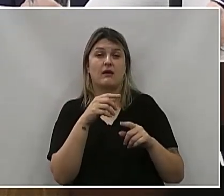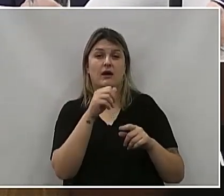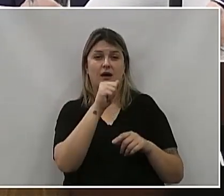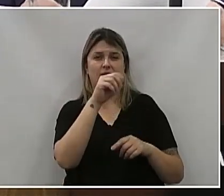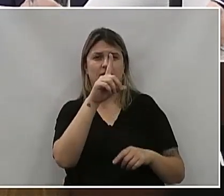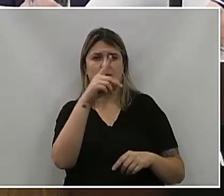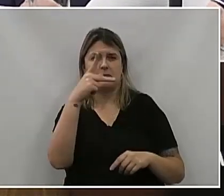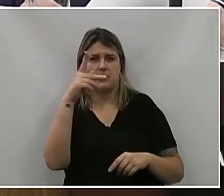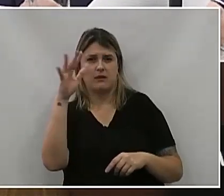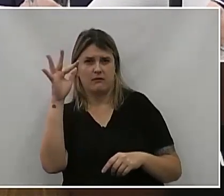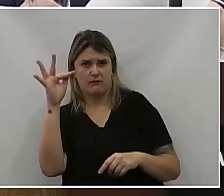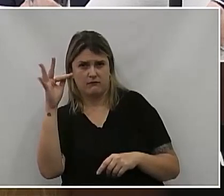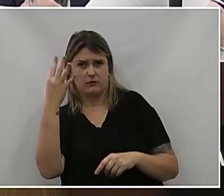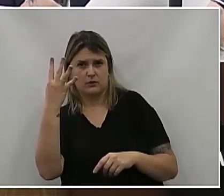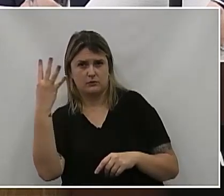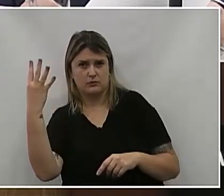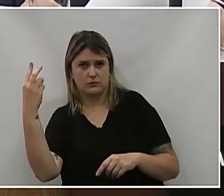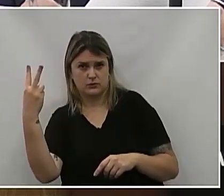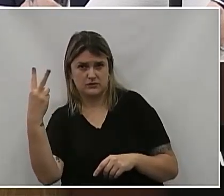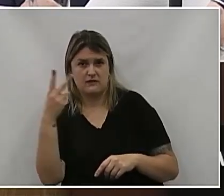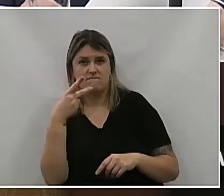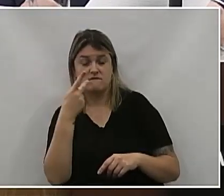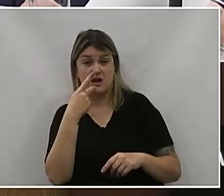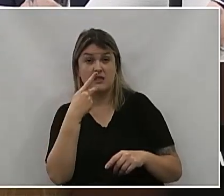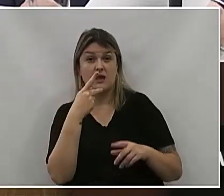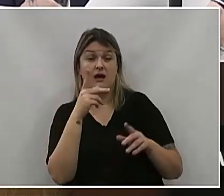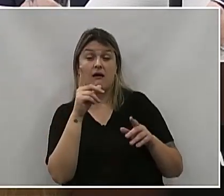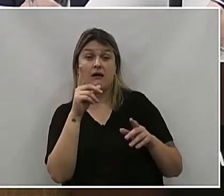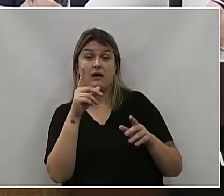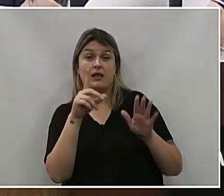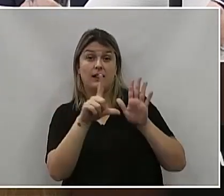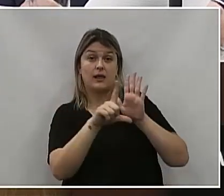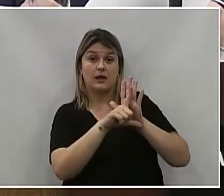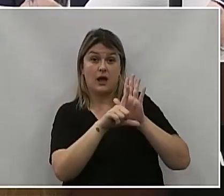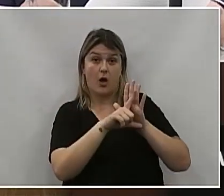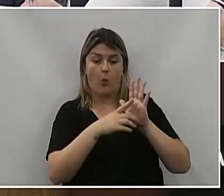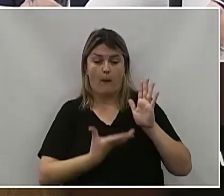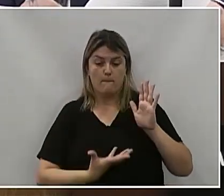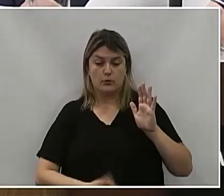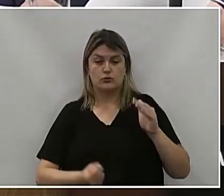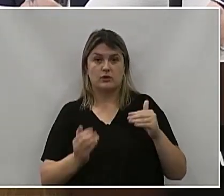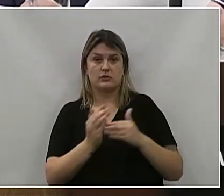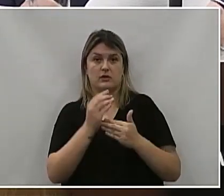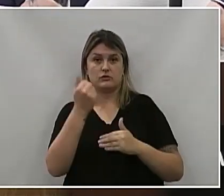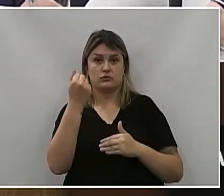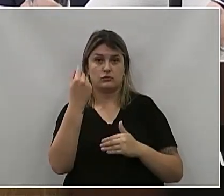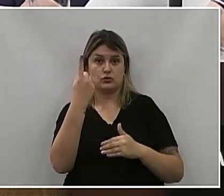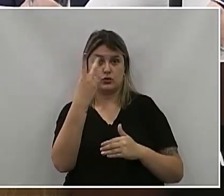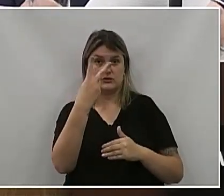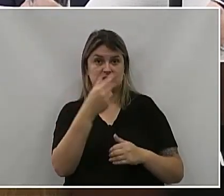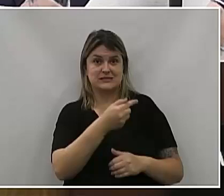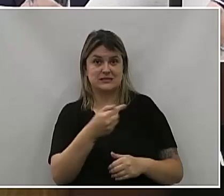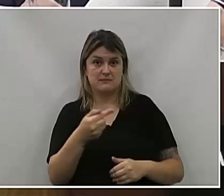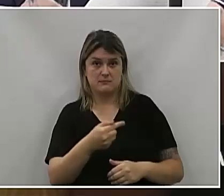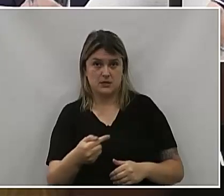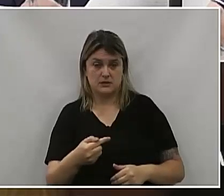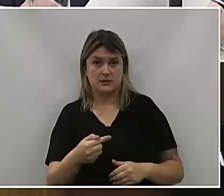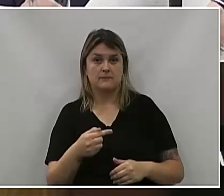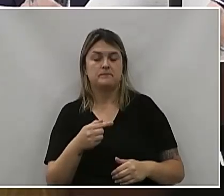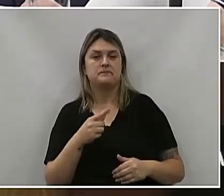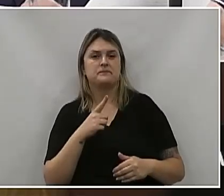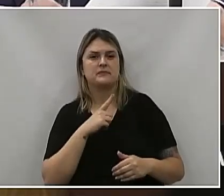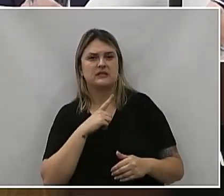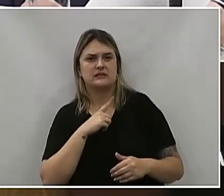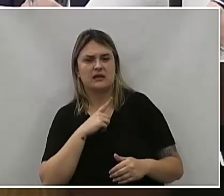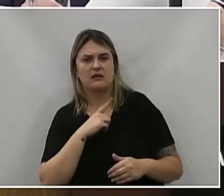ADPF 442, que não somente propõe a legalização do aborto até 12 semanas, mas propõe a tese que ultrapassa esse marco